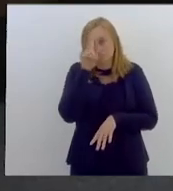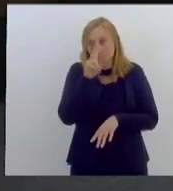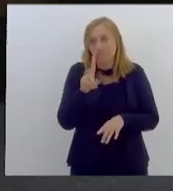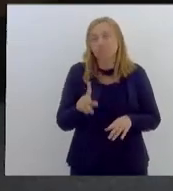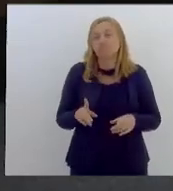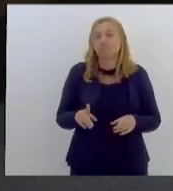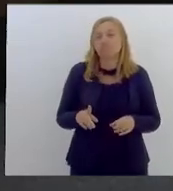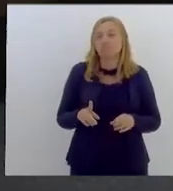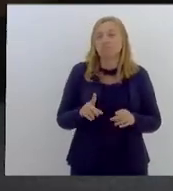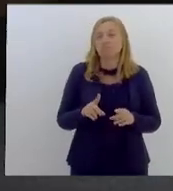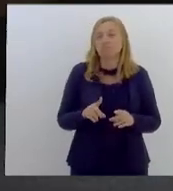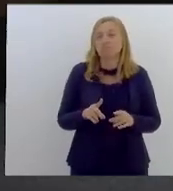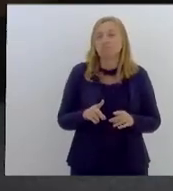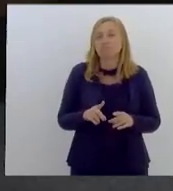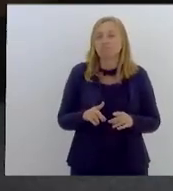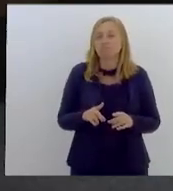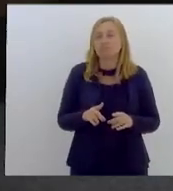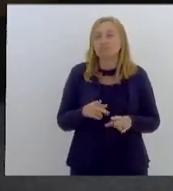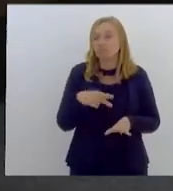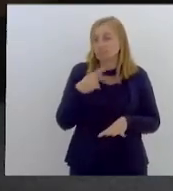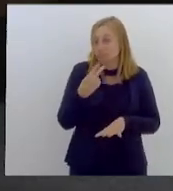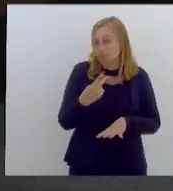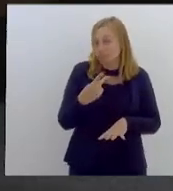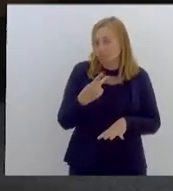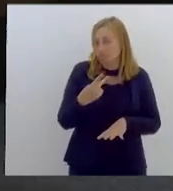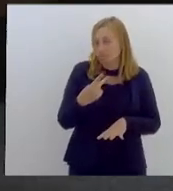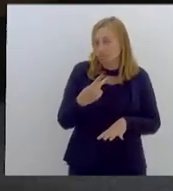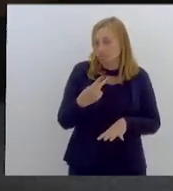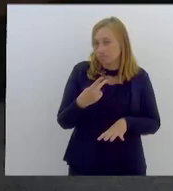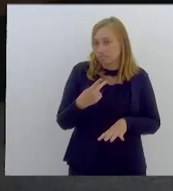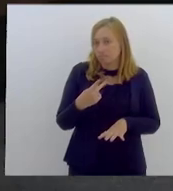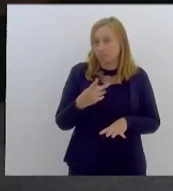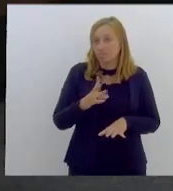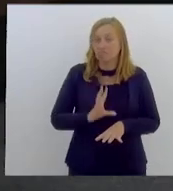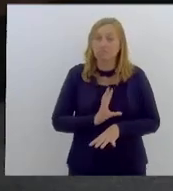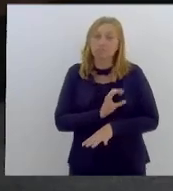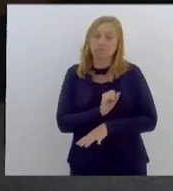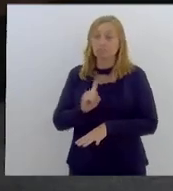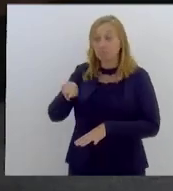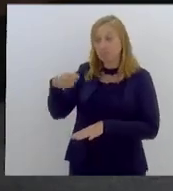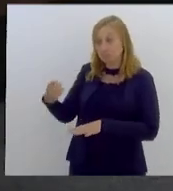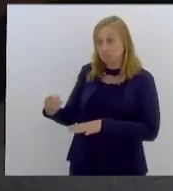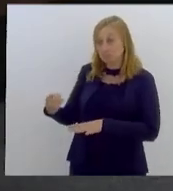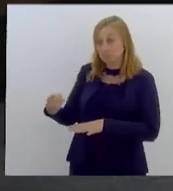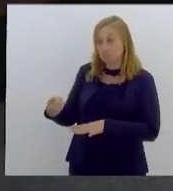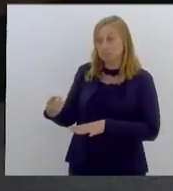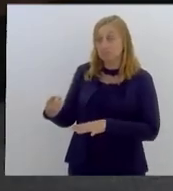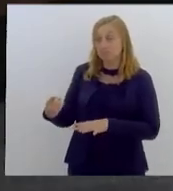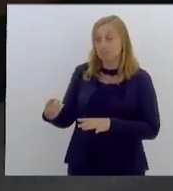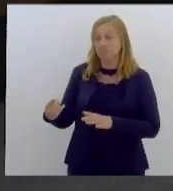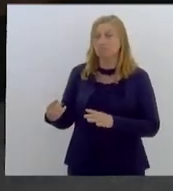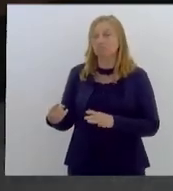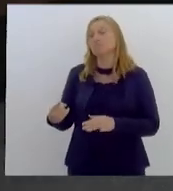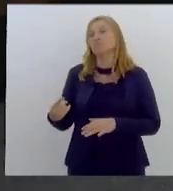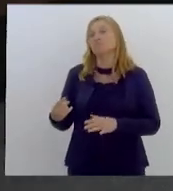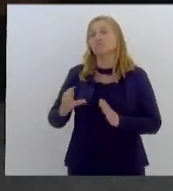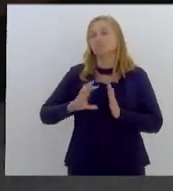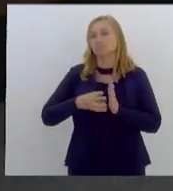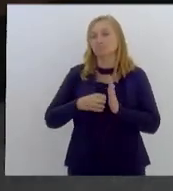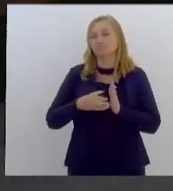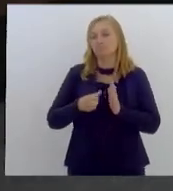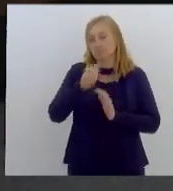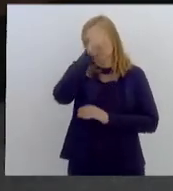foi objeto de uma fala jocosa de outro deputado da bancada do prefeito Eduardo Paes, aqui na tarde de